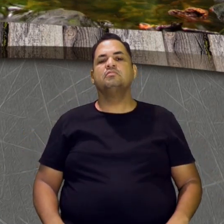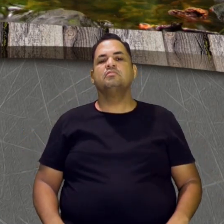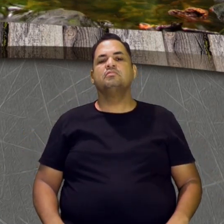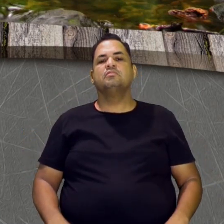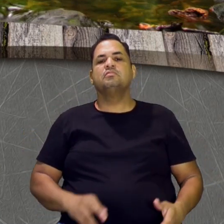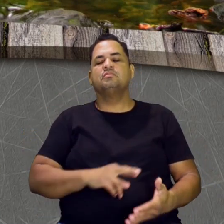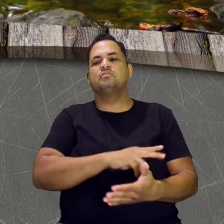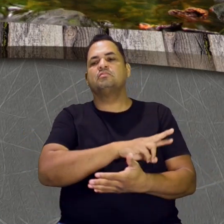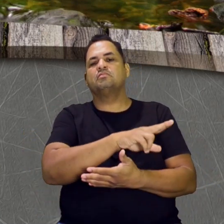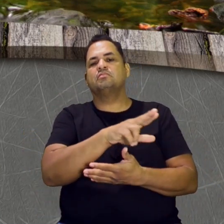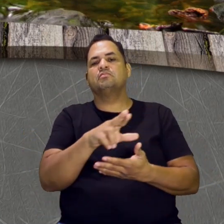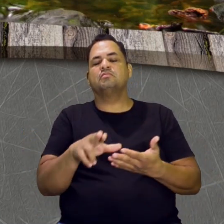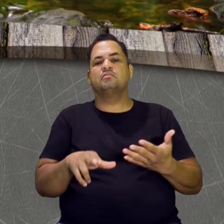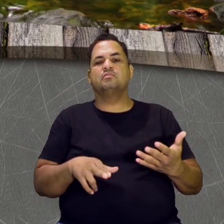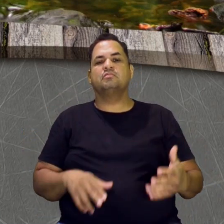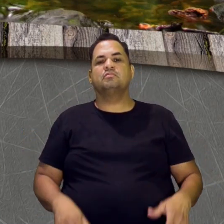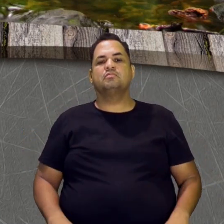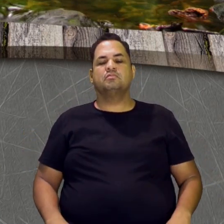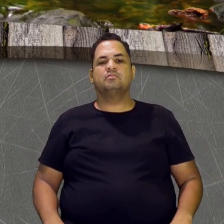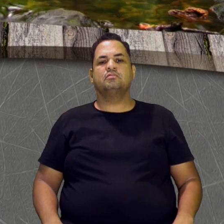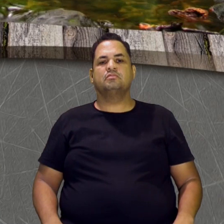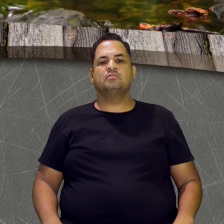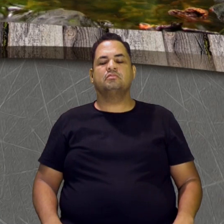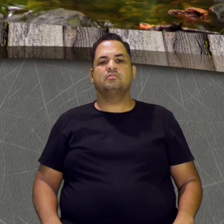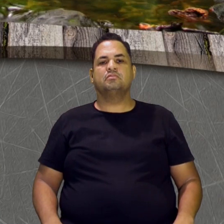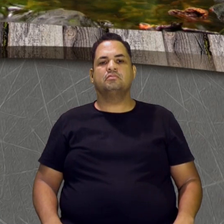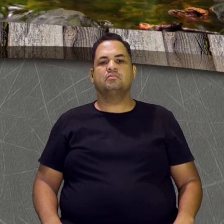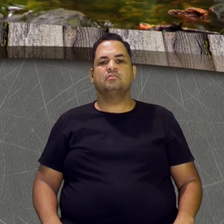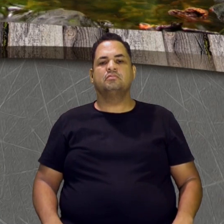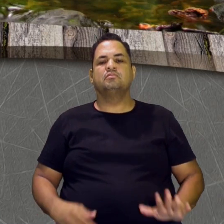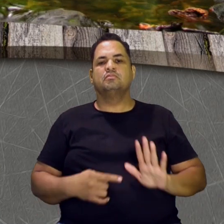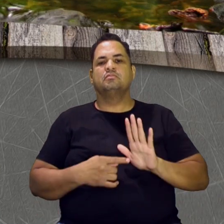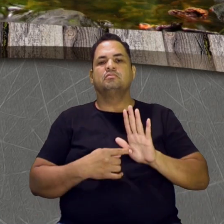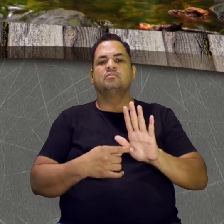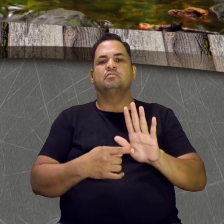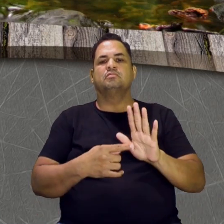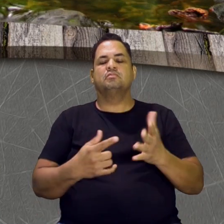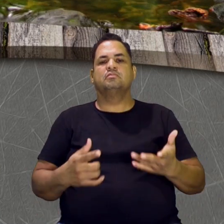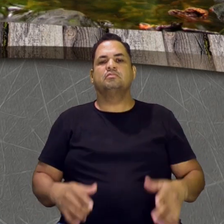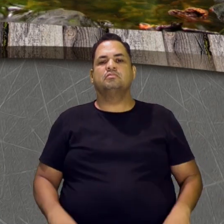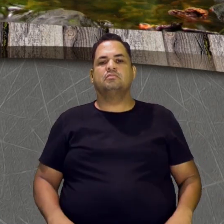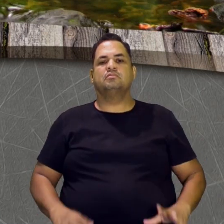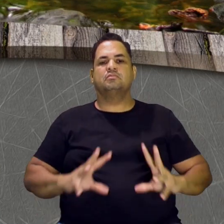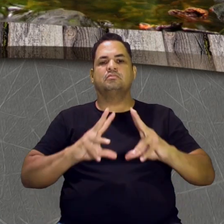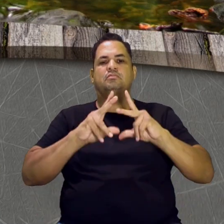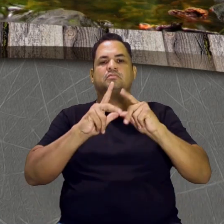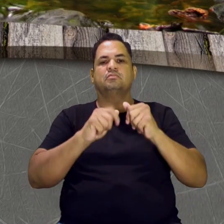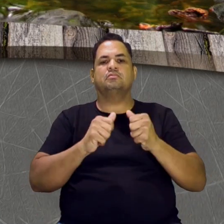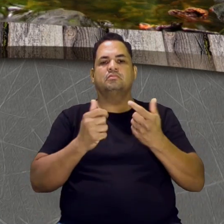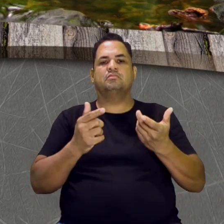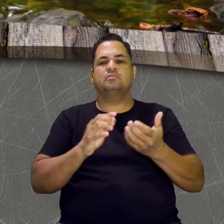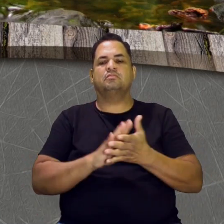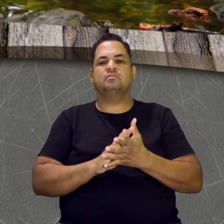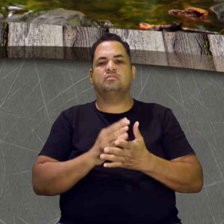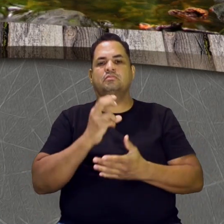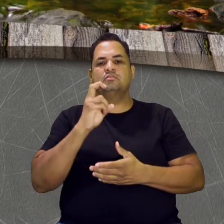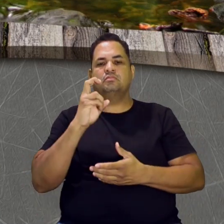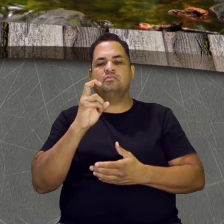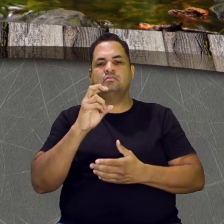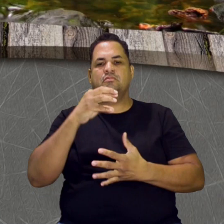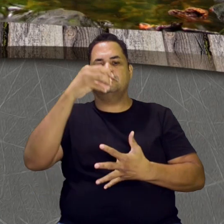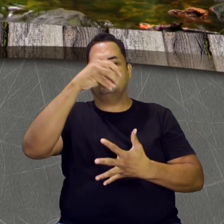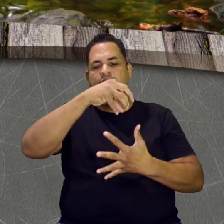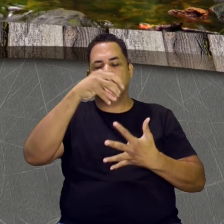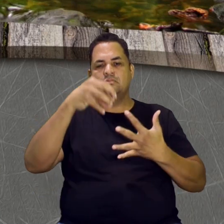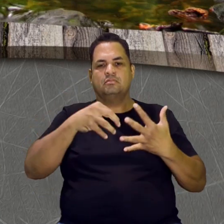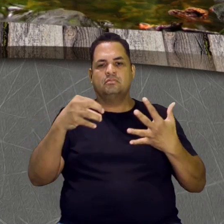é uma diversidade muito grande. E aí a gente apresentou para vocês aqui todos esses 5